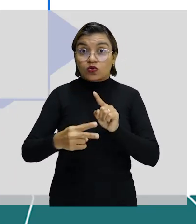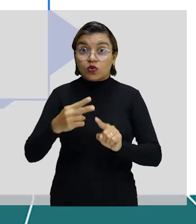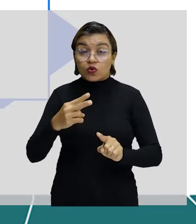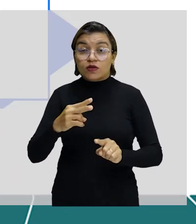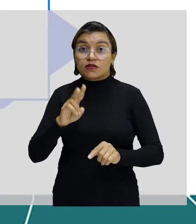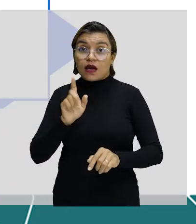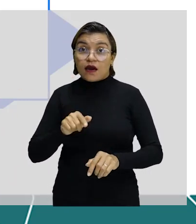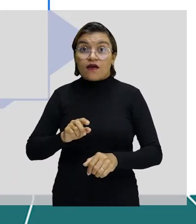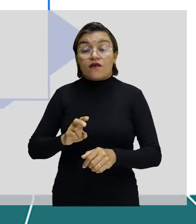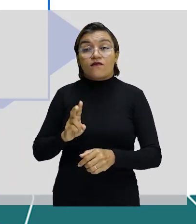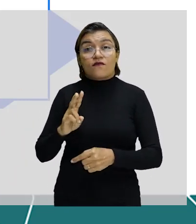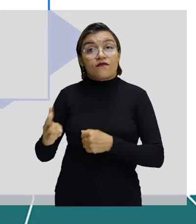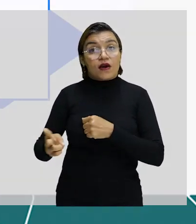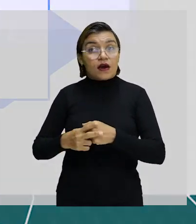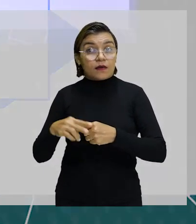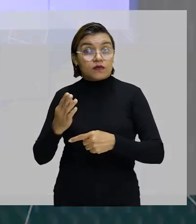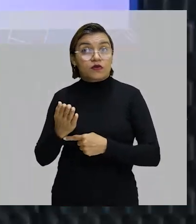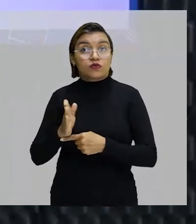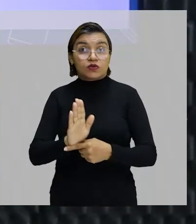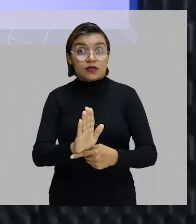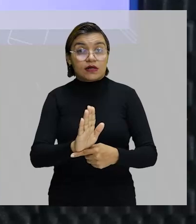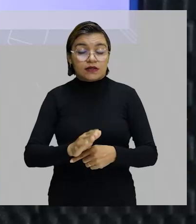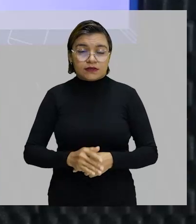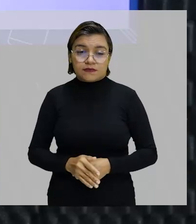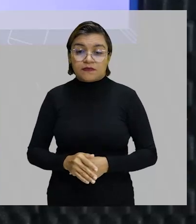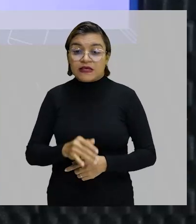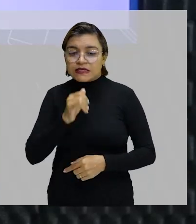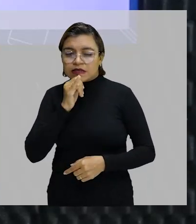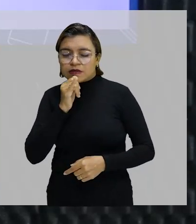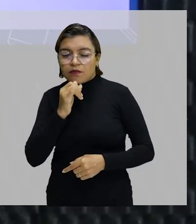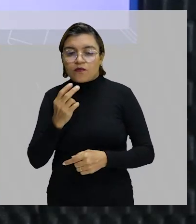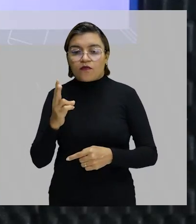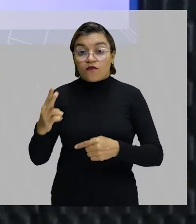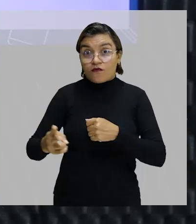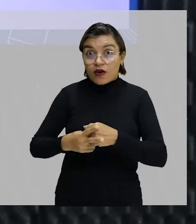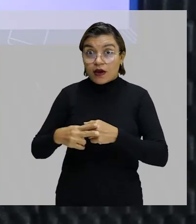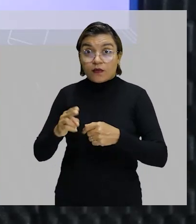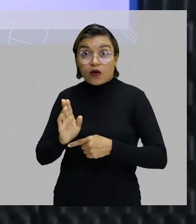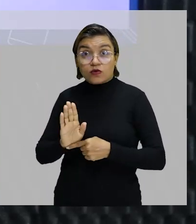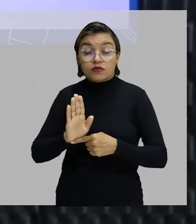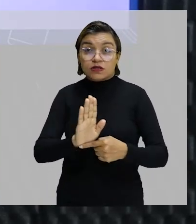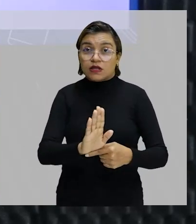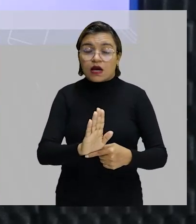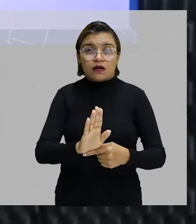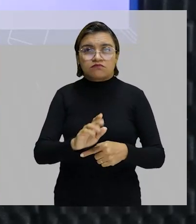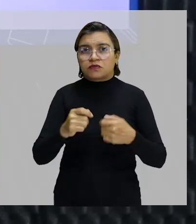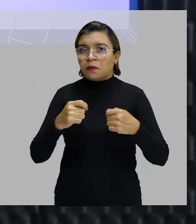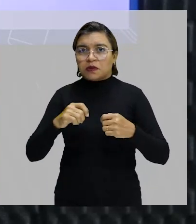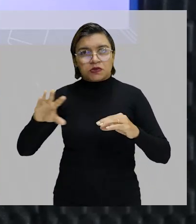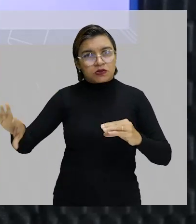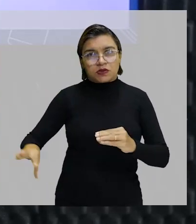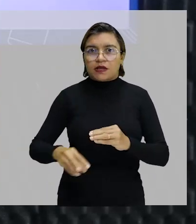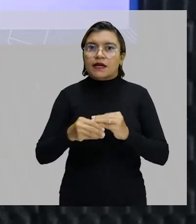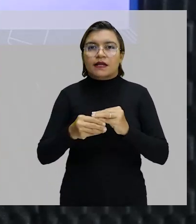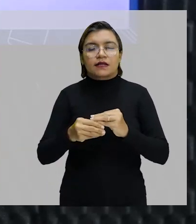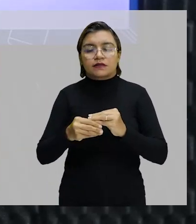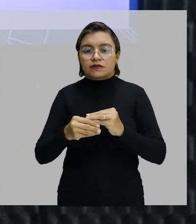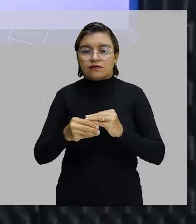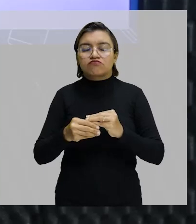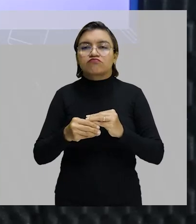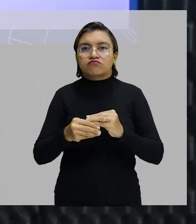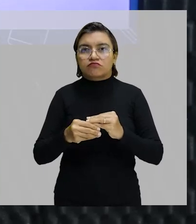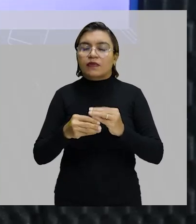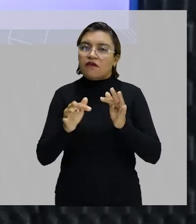verbos auxiliares. Tá? Então, se ele já tem verbo auxiliar, quer dizer que eu não vou precisar acrescentar mais nada para